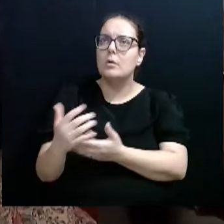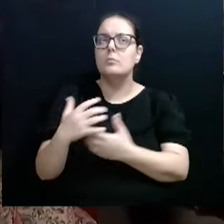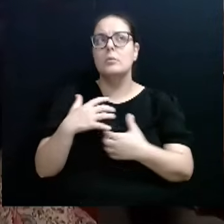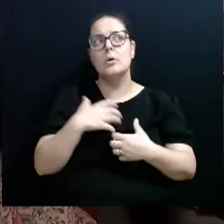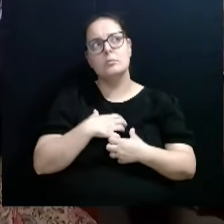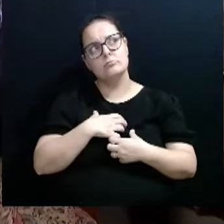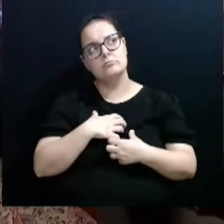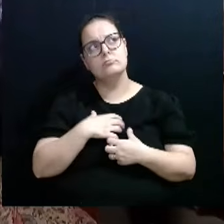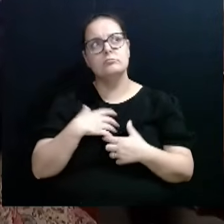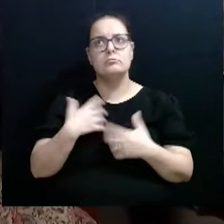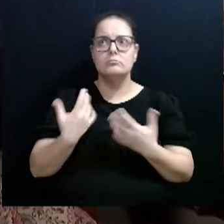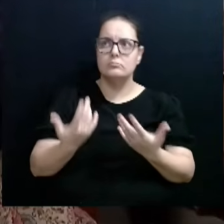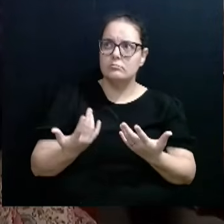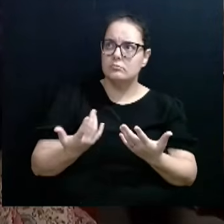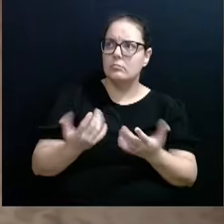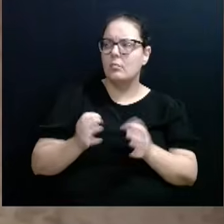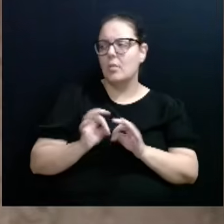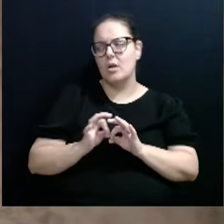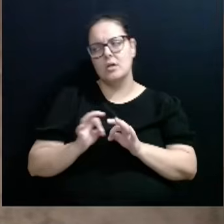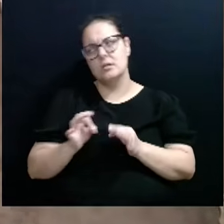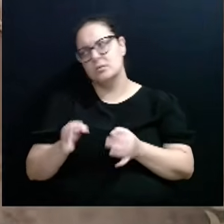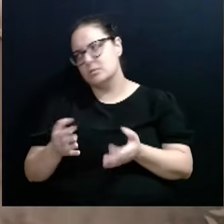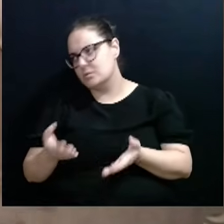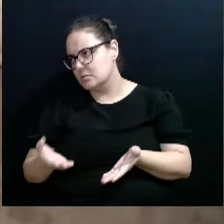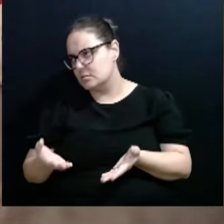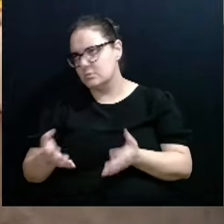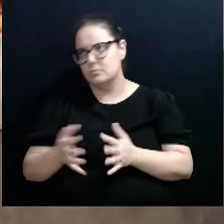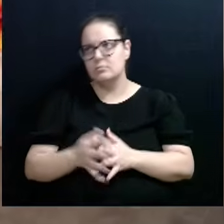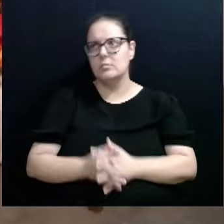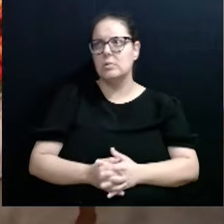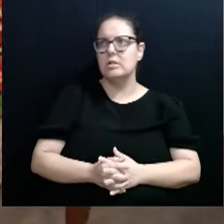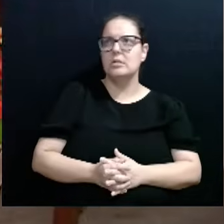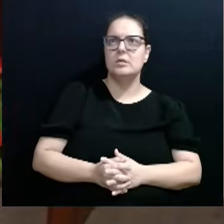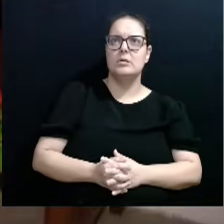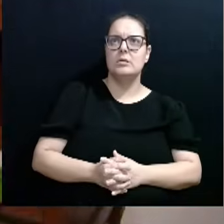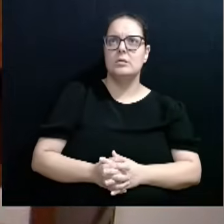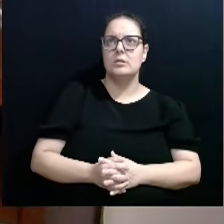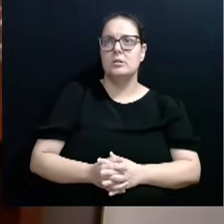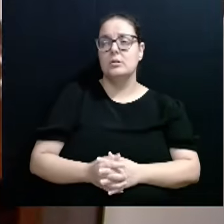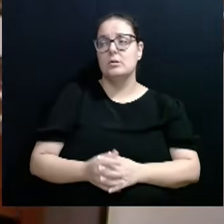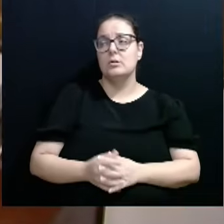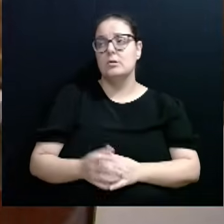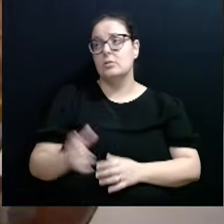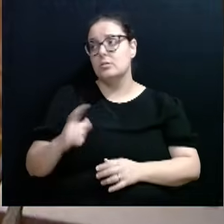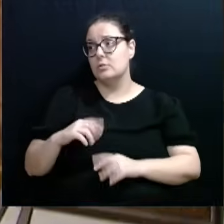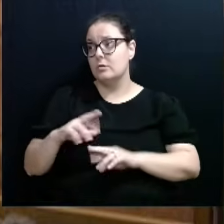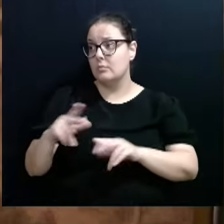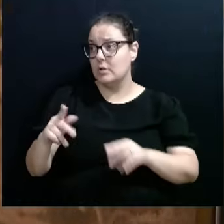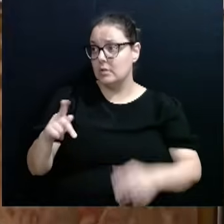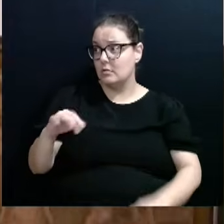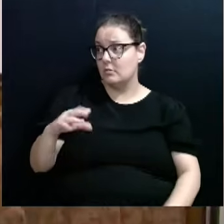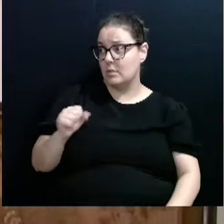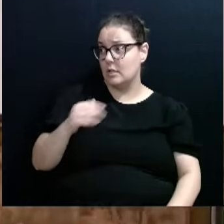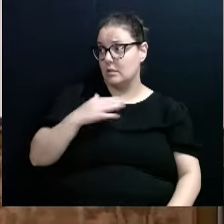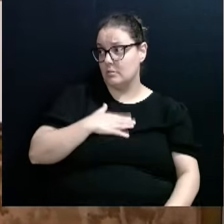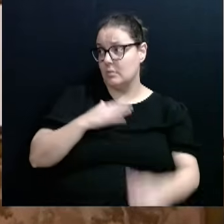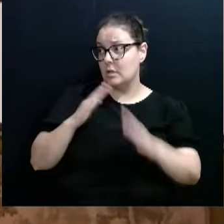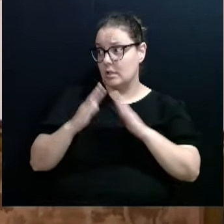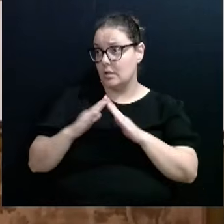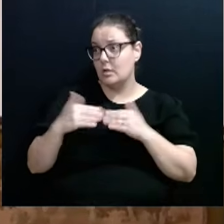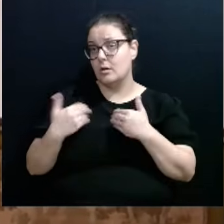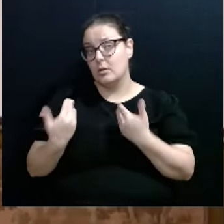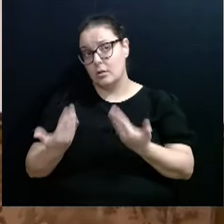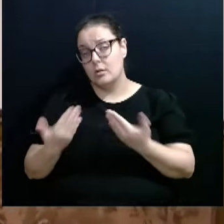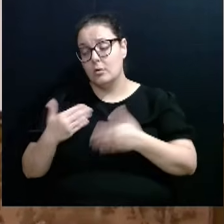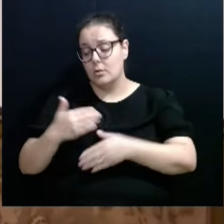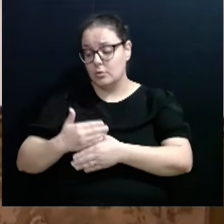humilde, eu diria, porque como eu tinha um tanto de peça em casa, quando abrimos a loja, as peças